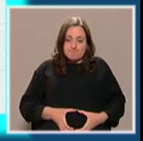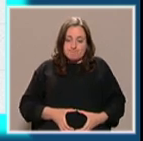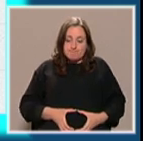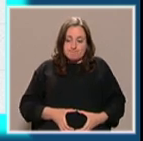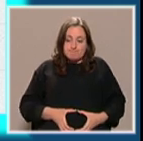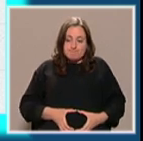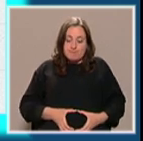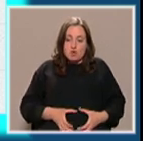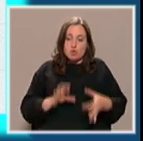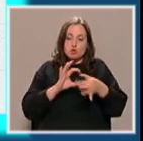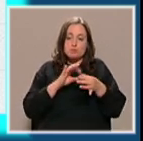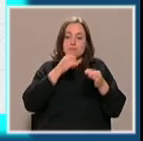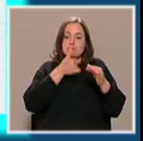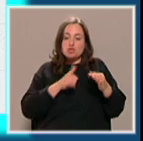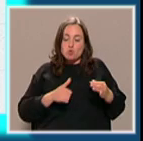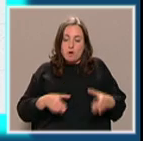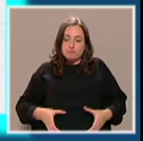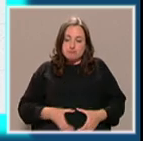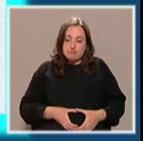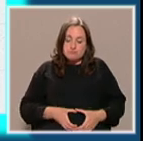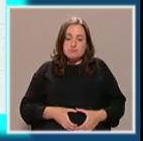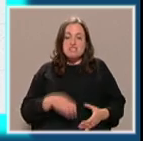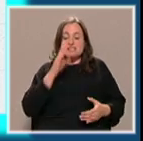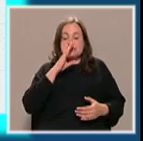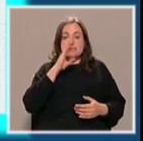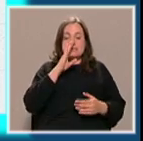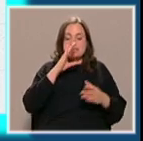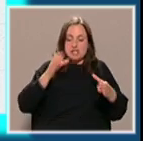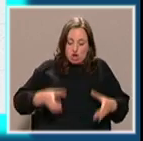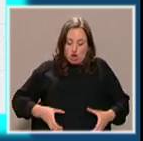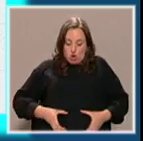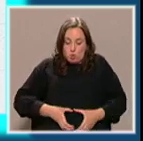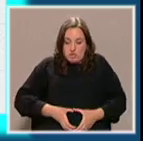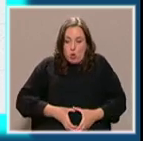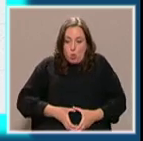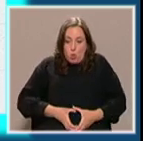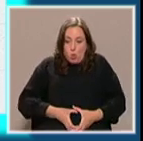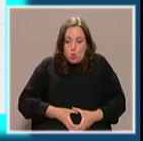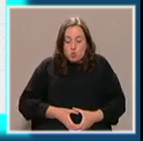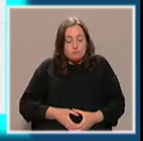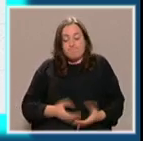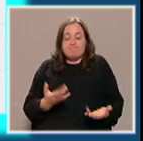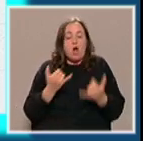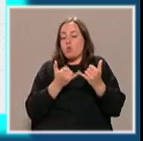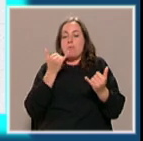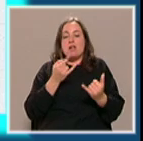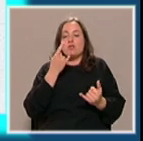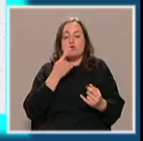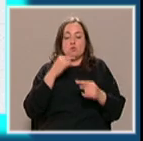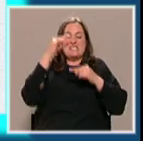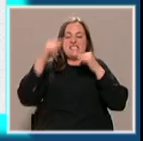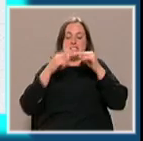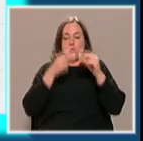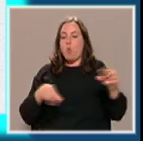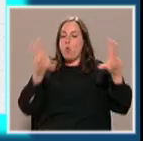coincidente com a fase menstrual. Quando ocorre esta redução, automaticamente reinicia-se todo o ciclo, como